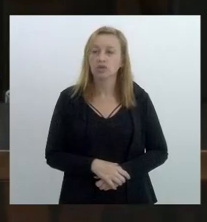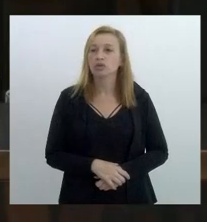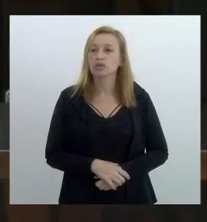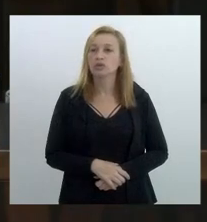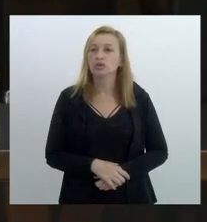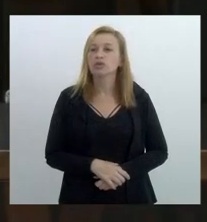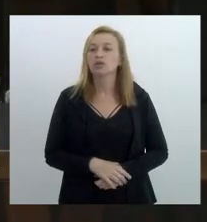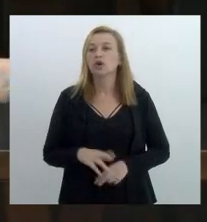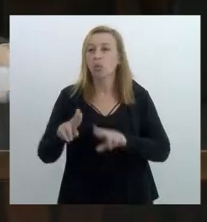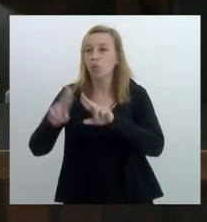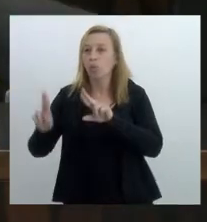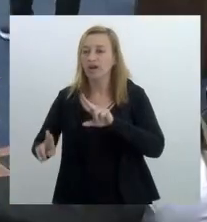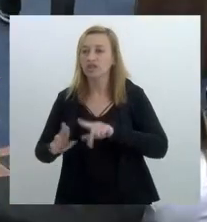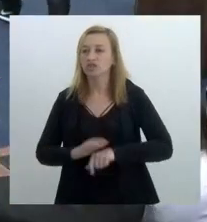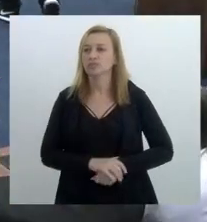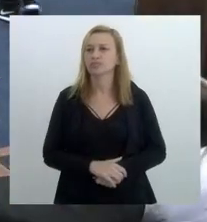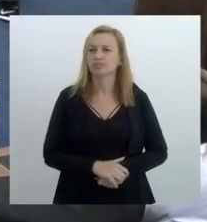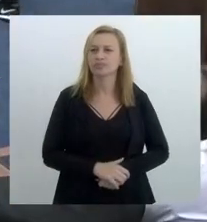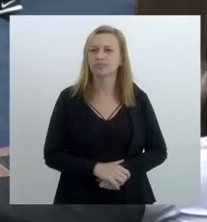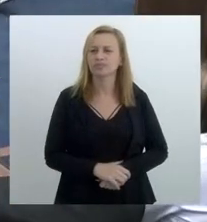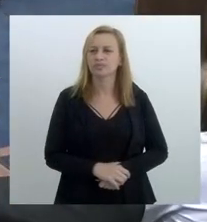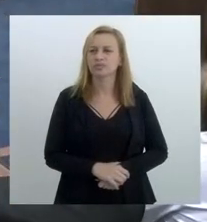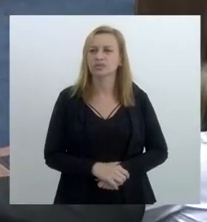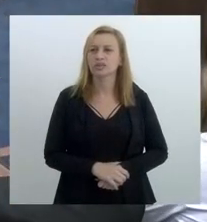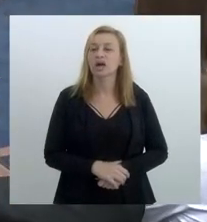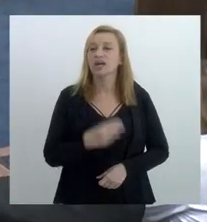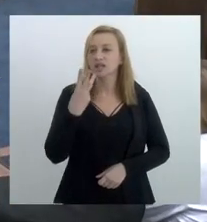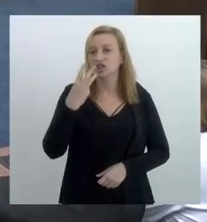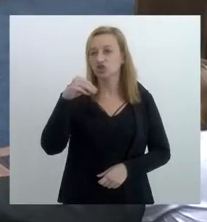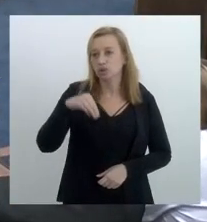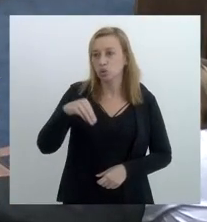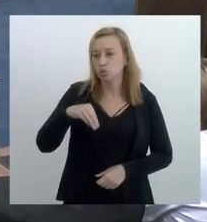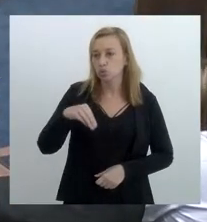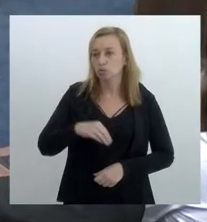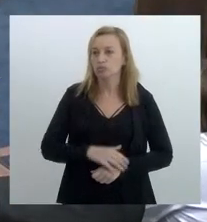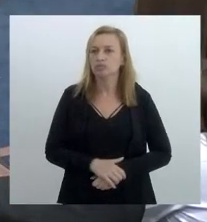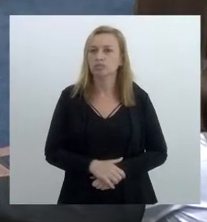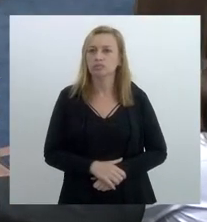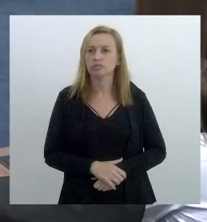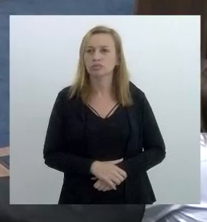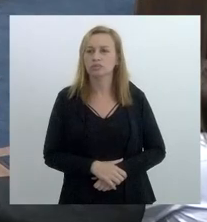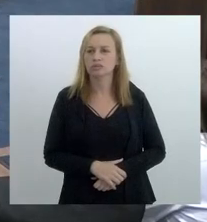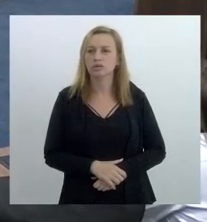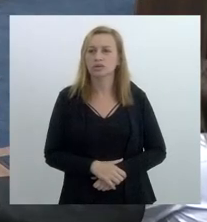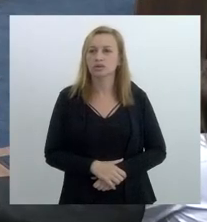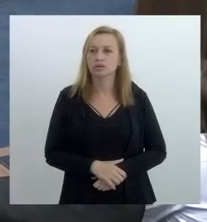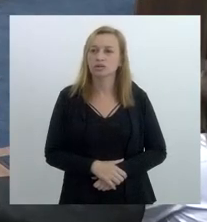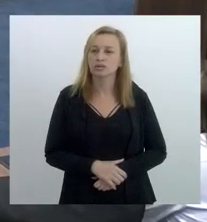UERJ, por favor. 3 minutos.